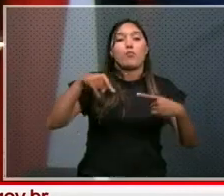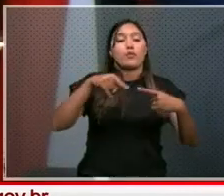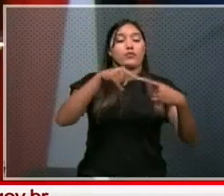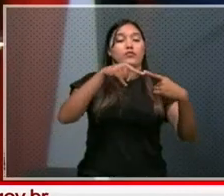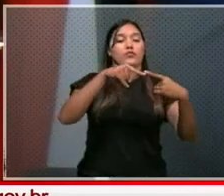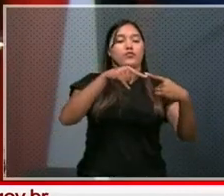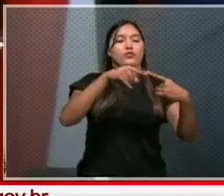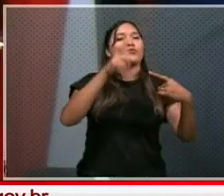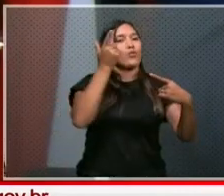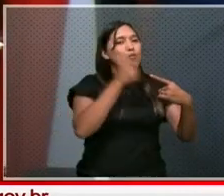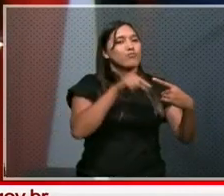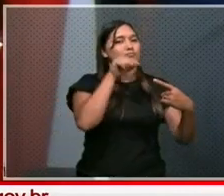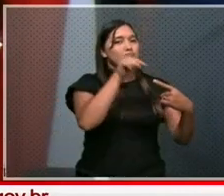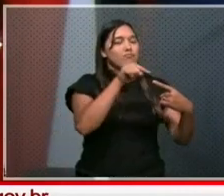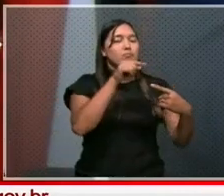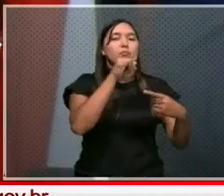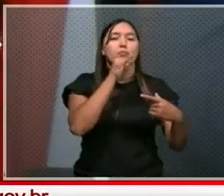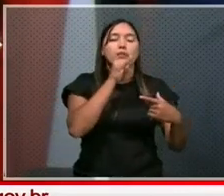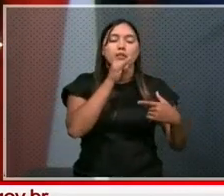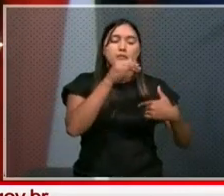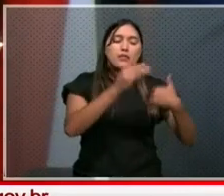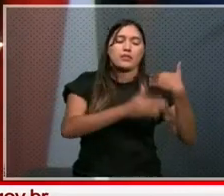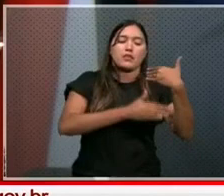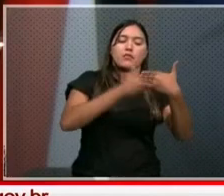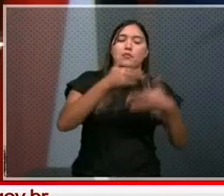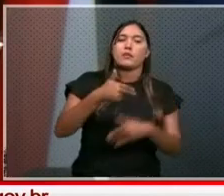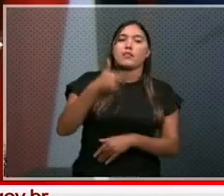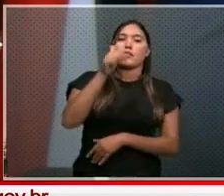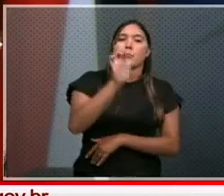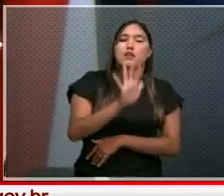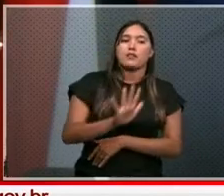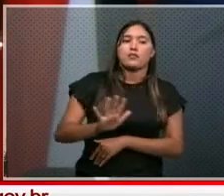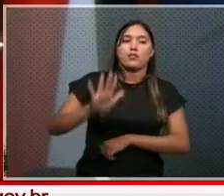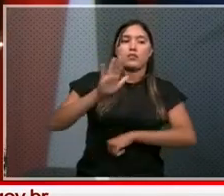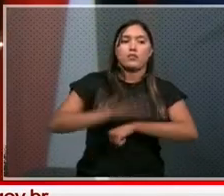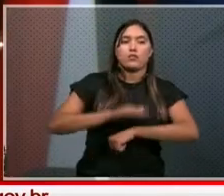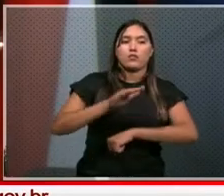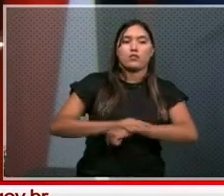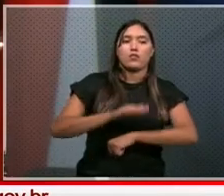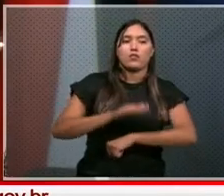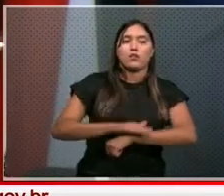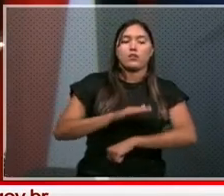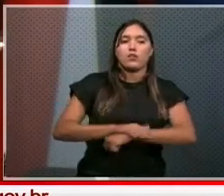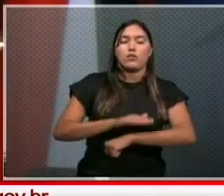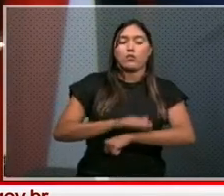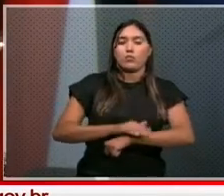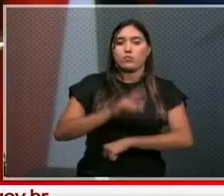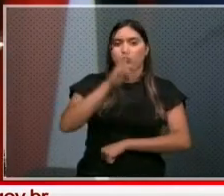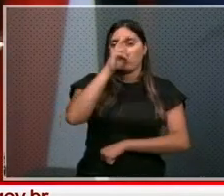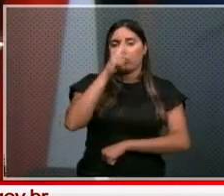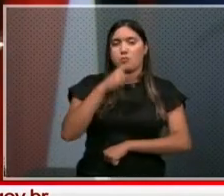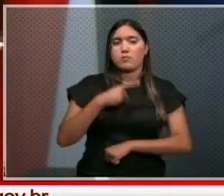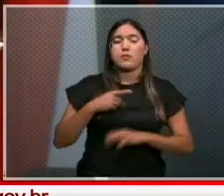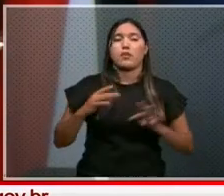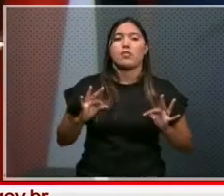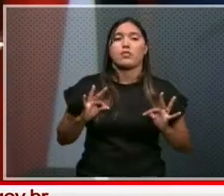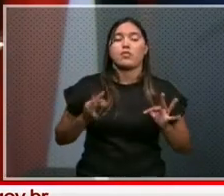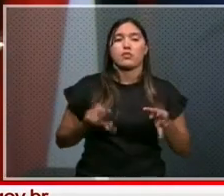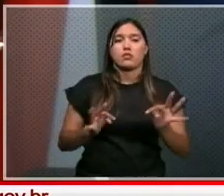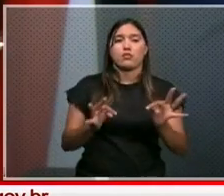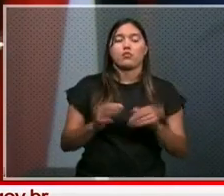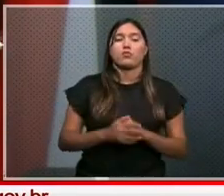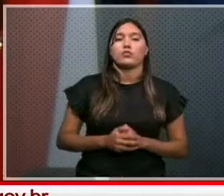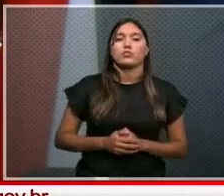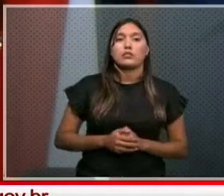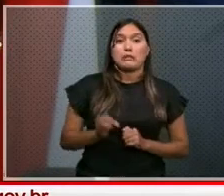constitucionais como desenvolvimento nacional e a autonomia tecnológica e o solo